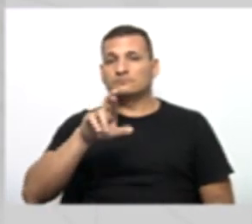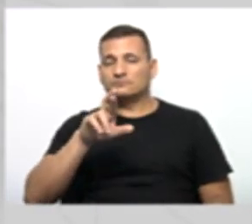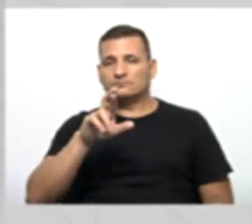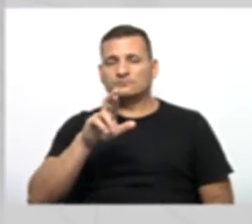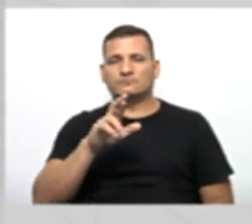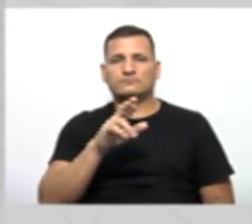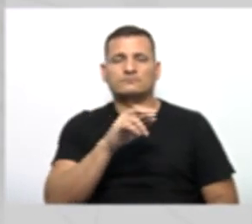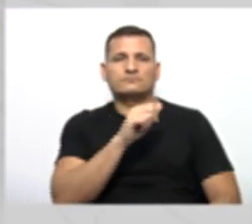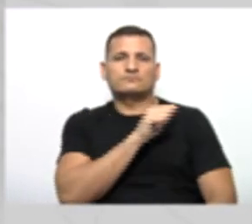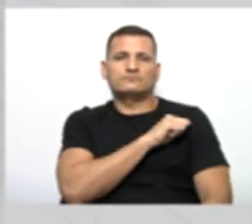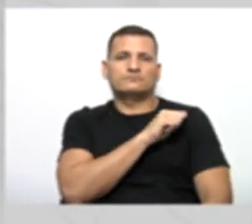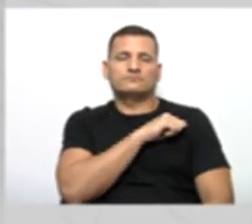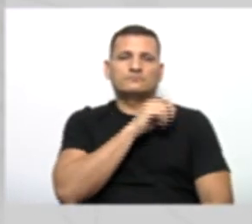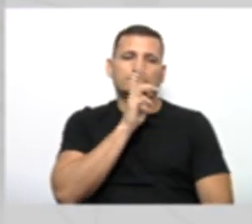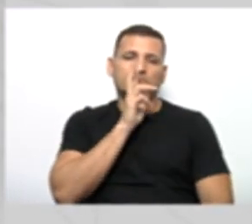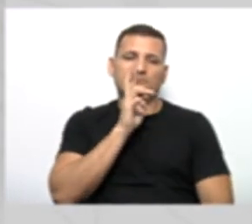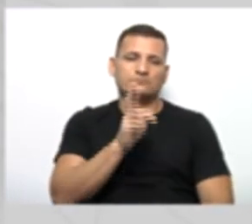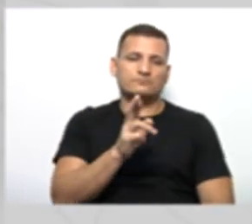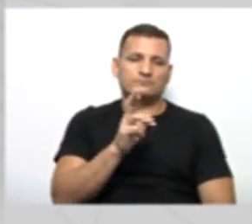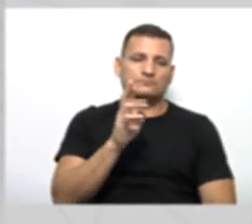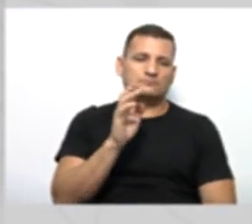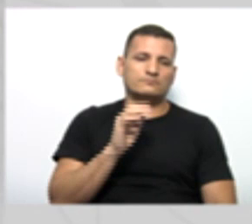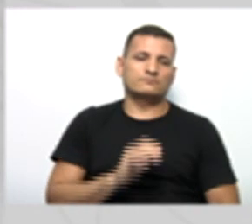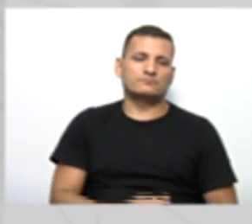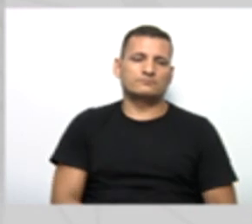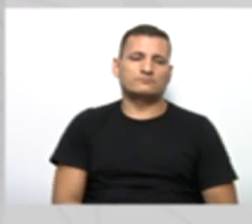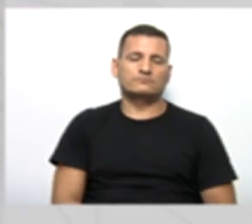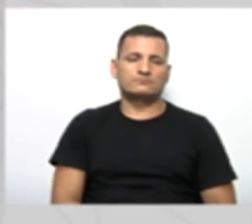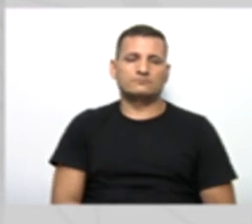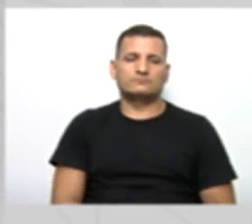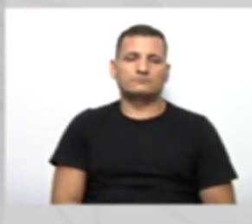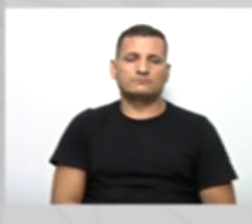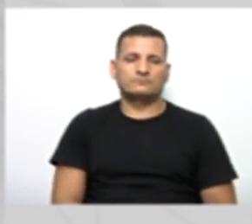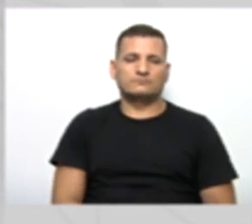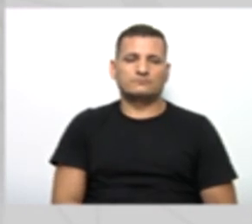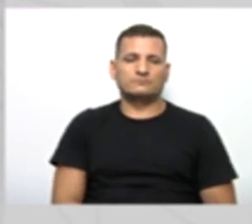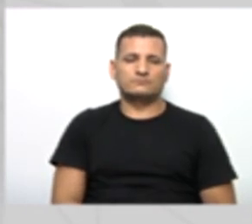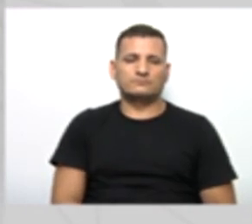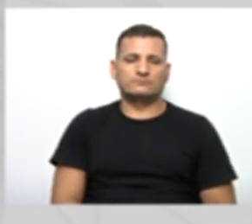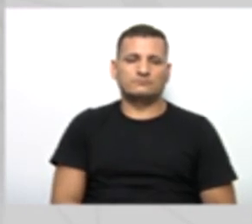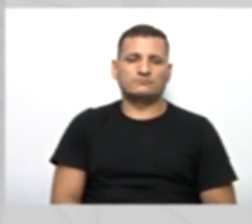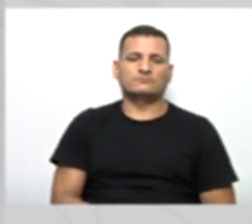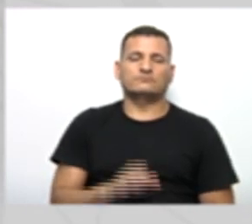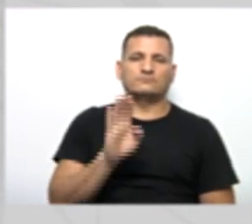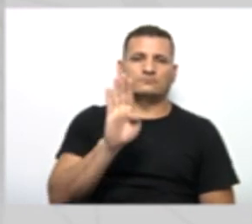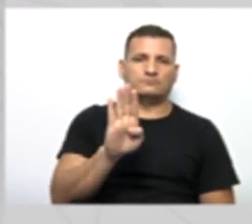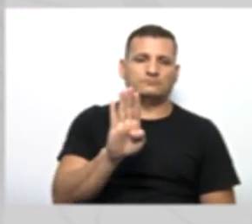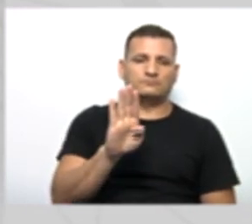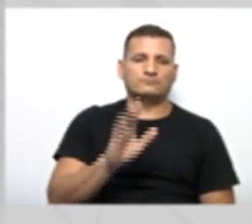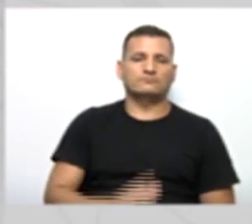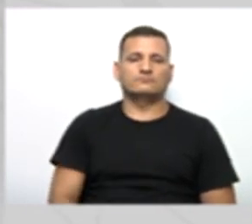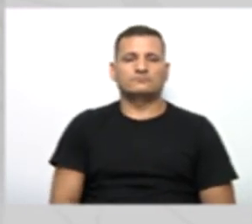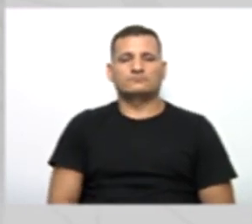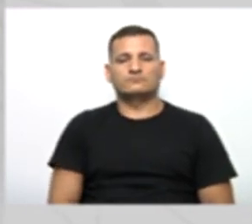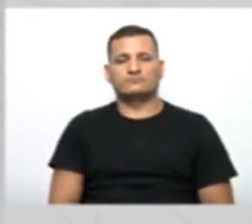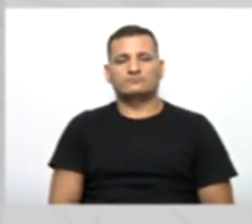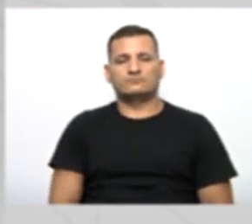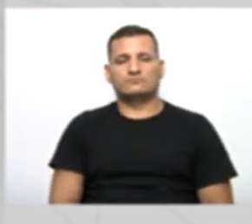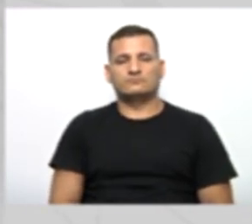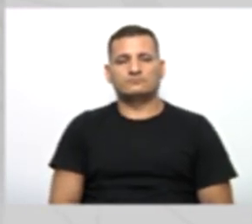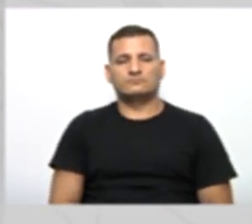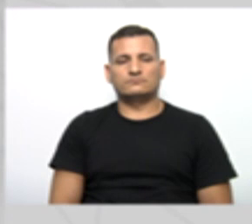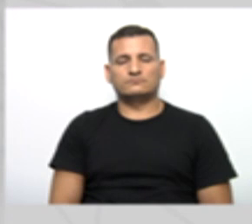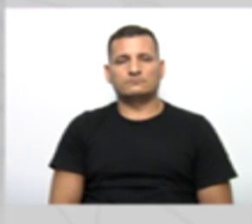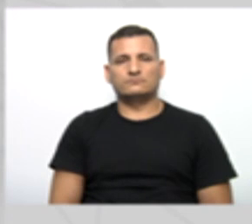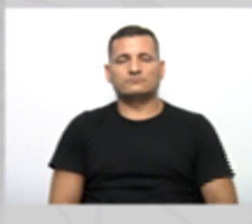os alunos também acham que a resposta correta da questão número 3 é a letra B. Entretanto,